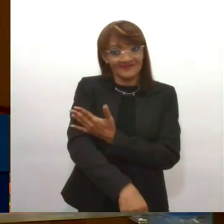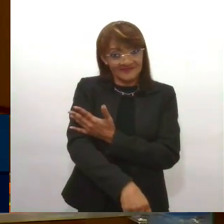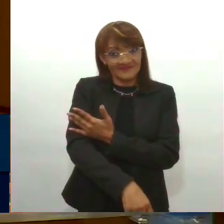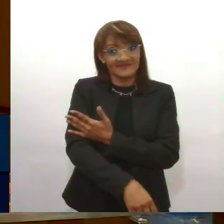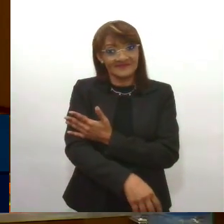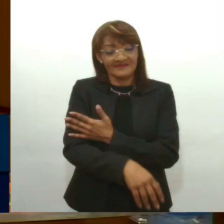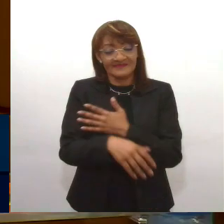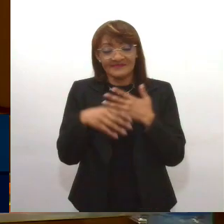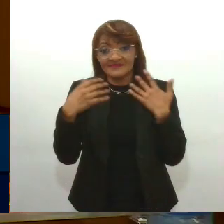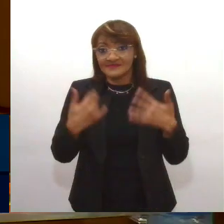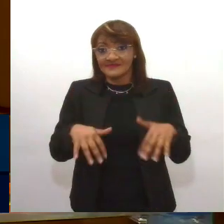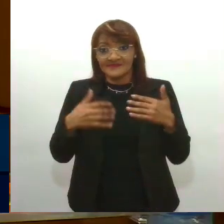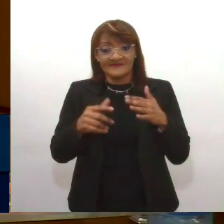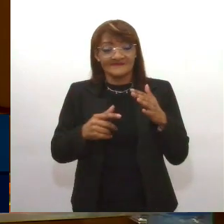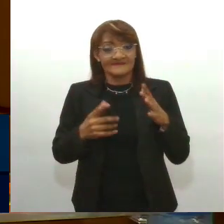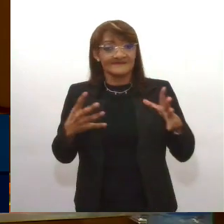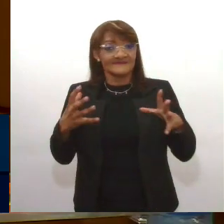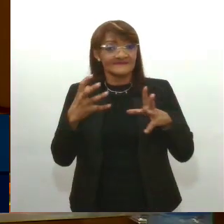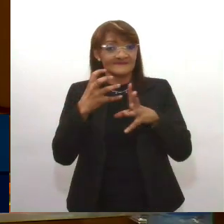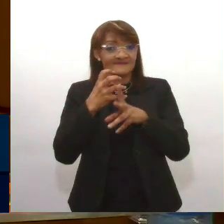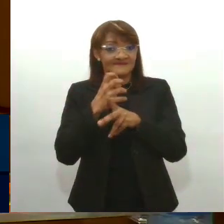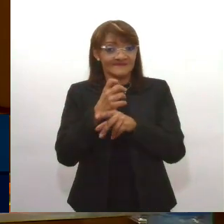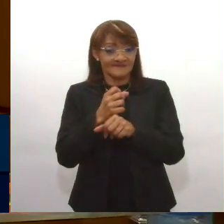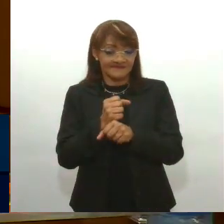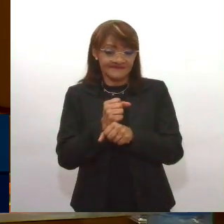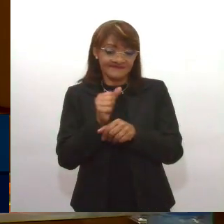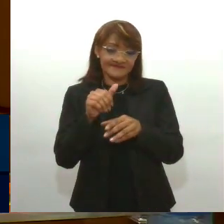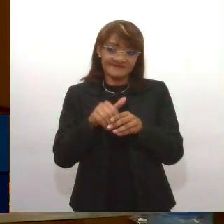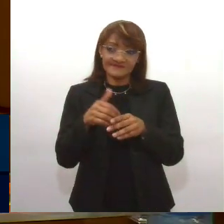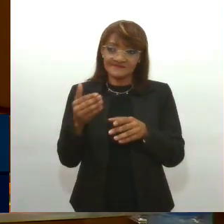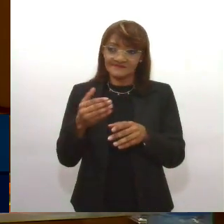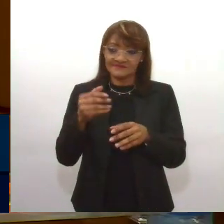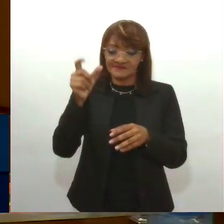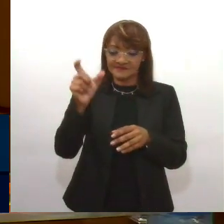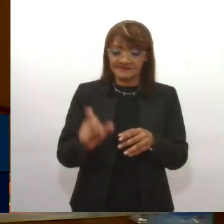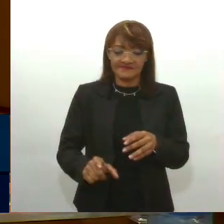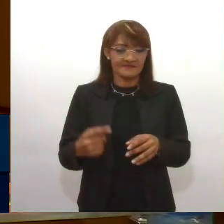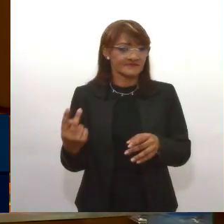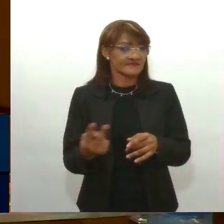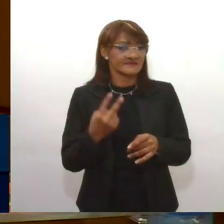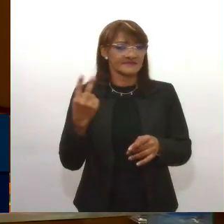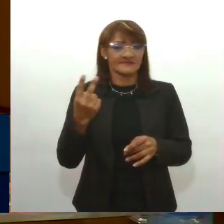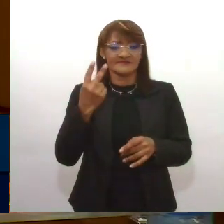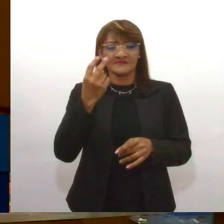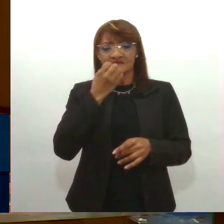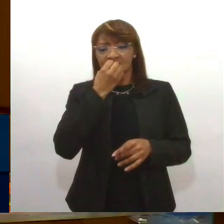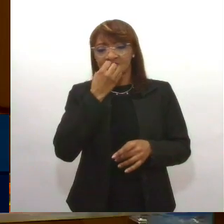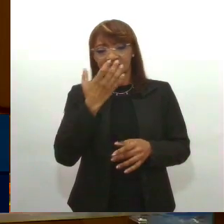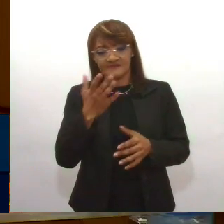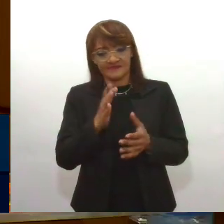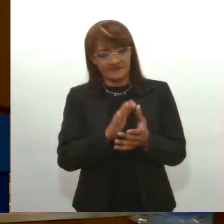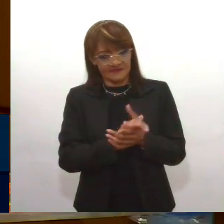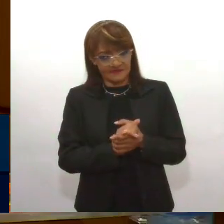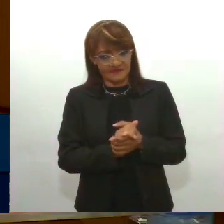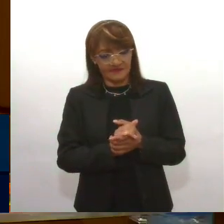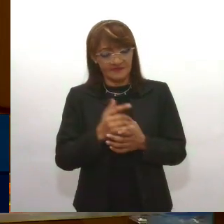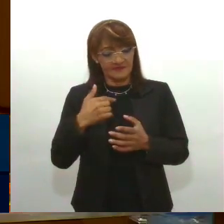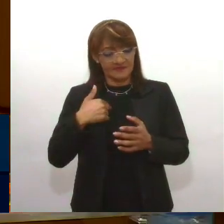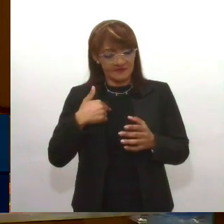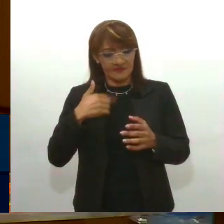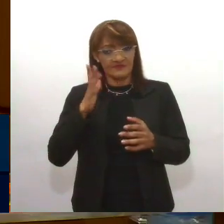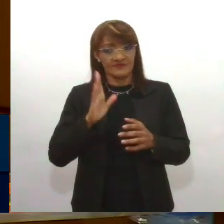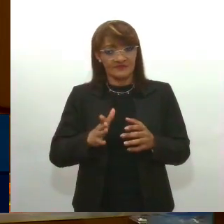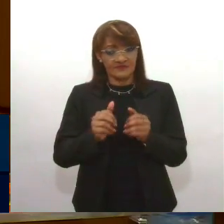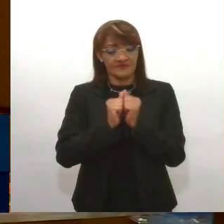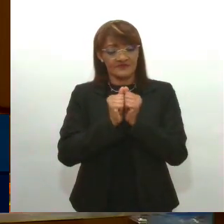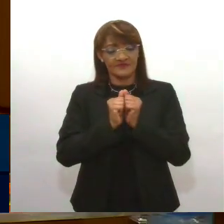o quanto né o trabalho dele cresceu né e eu que trabalhei com ele lá na cama fico muito muito feliz